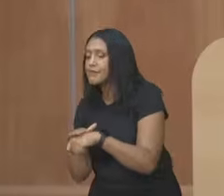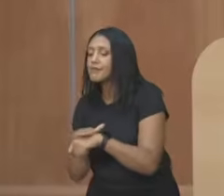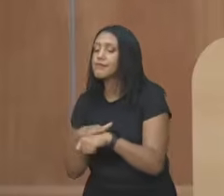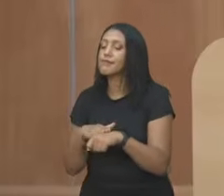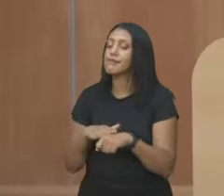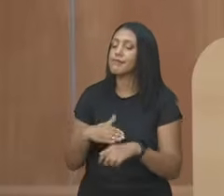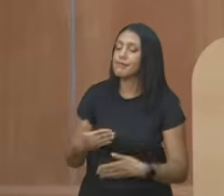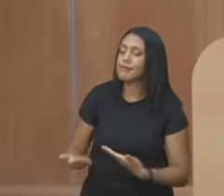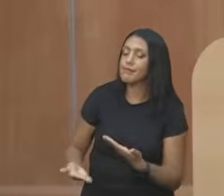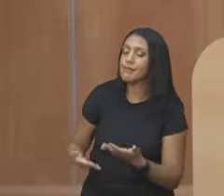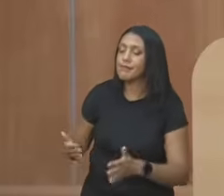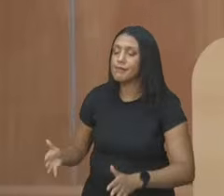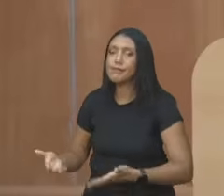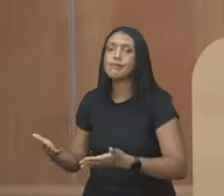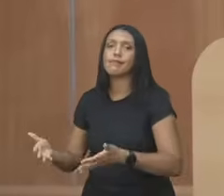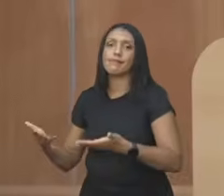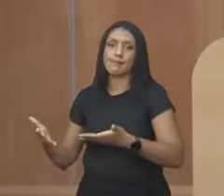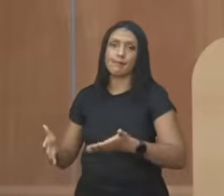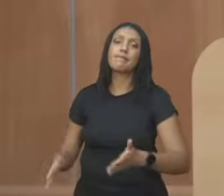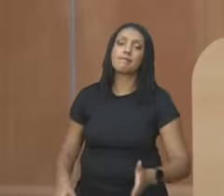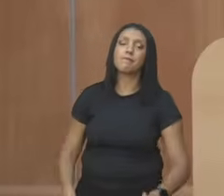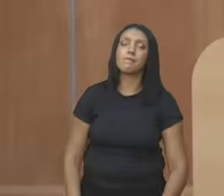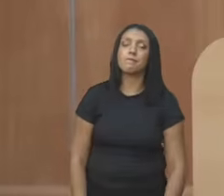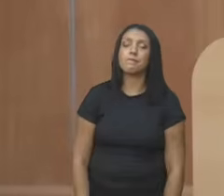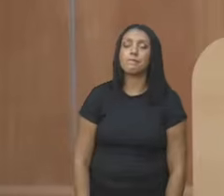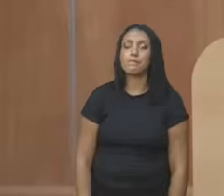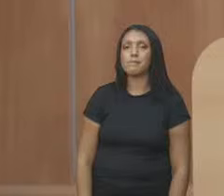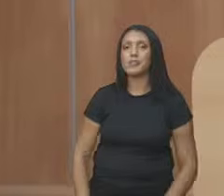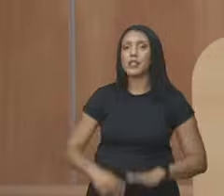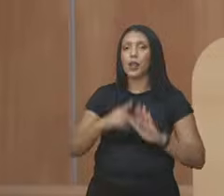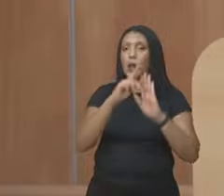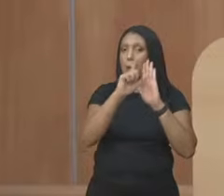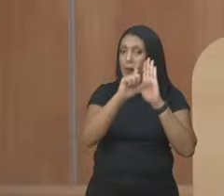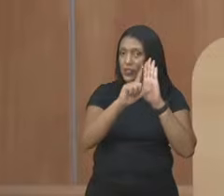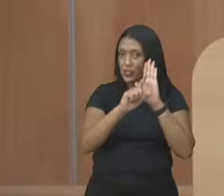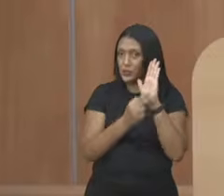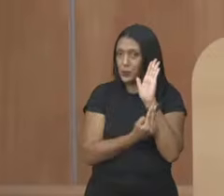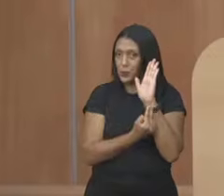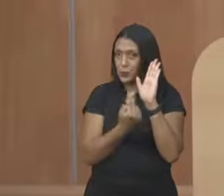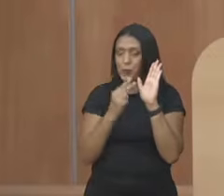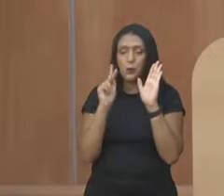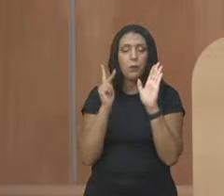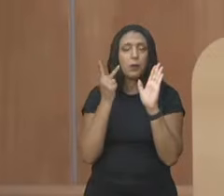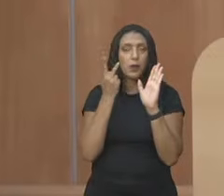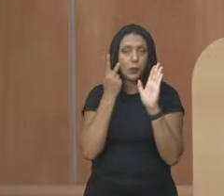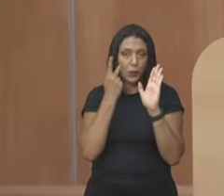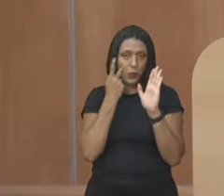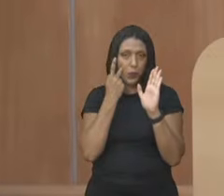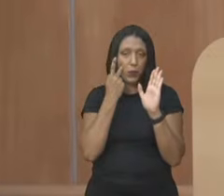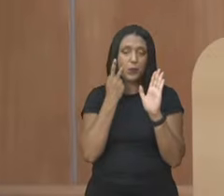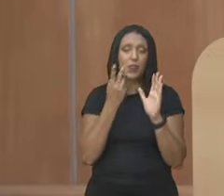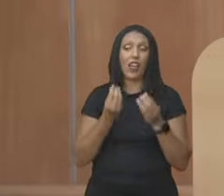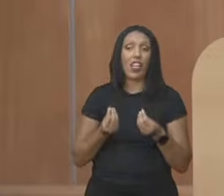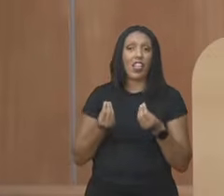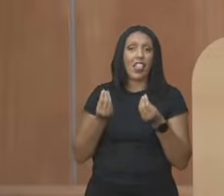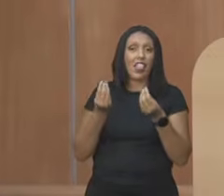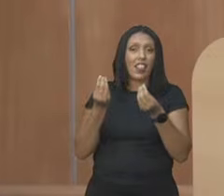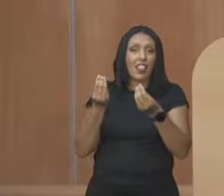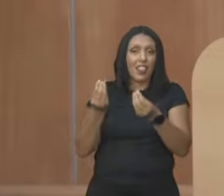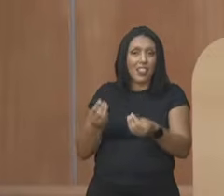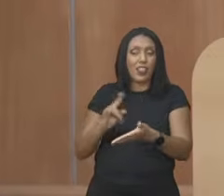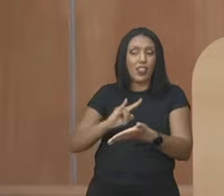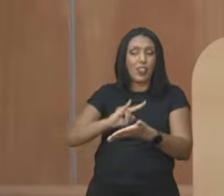um título de utilidade pública à Associação Remar do Brasil, que tem uma sede em Jacareí, e